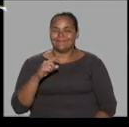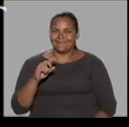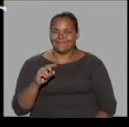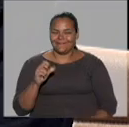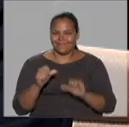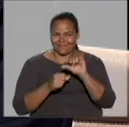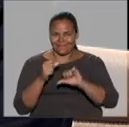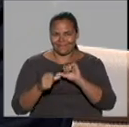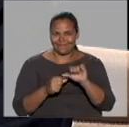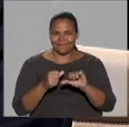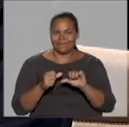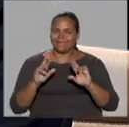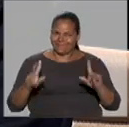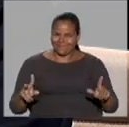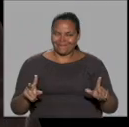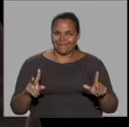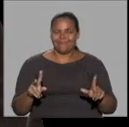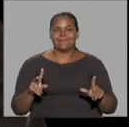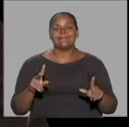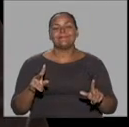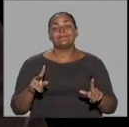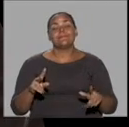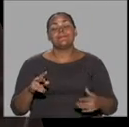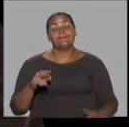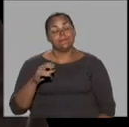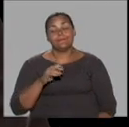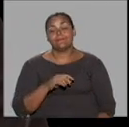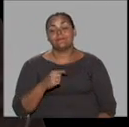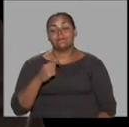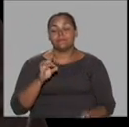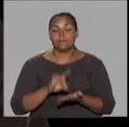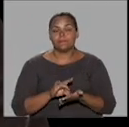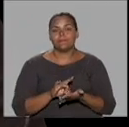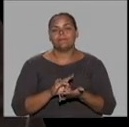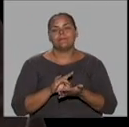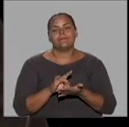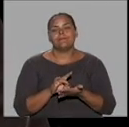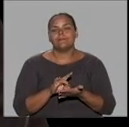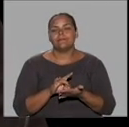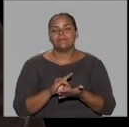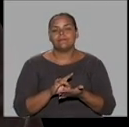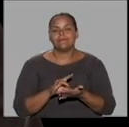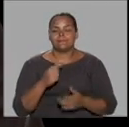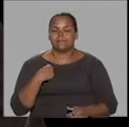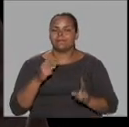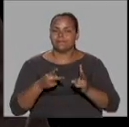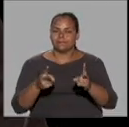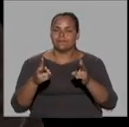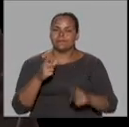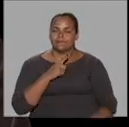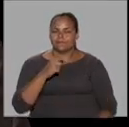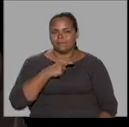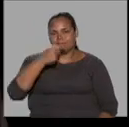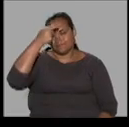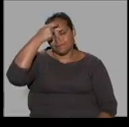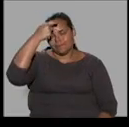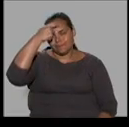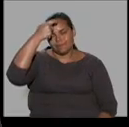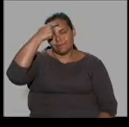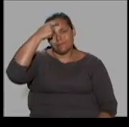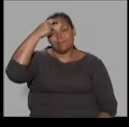Isso fez toda a diferença para você? Nossa, isso fez... Na verdade, assim, eu sempre tive uma